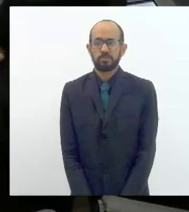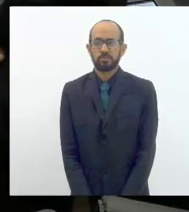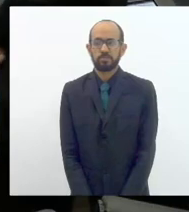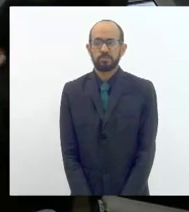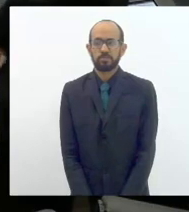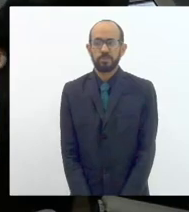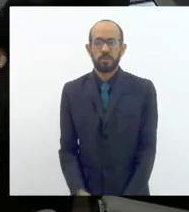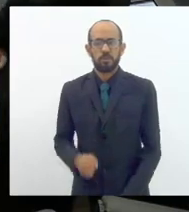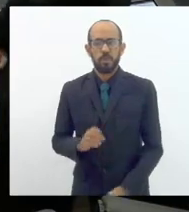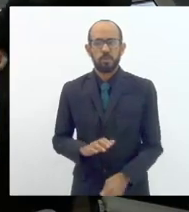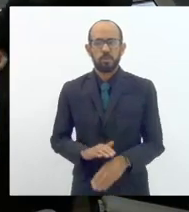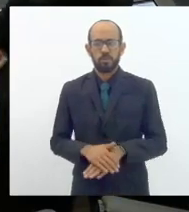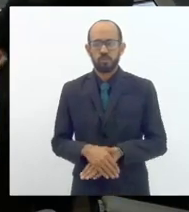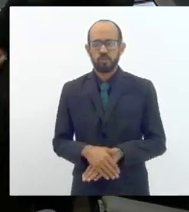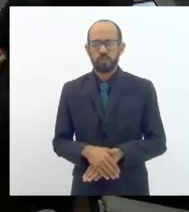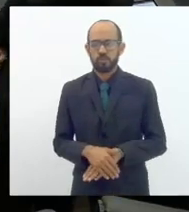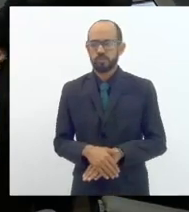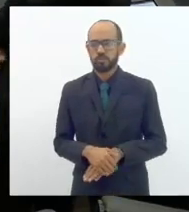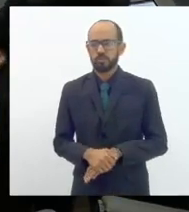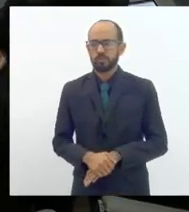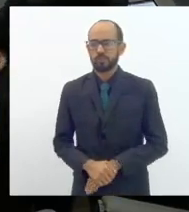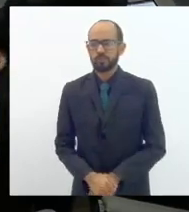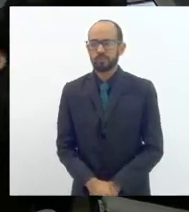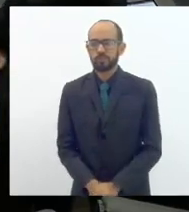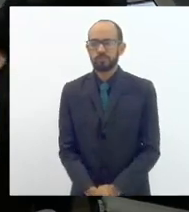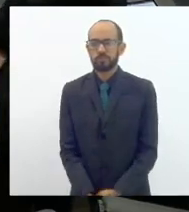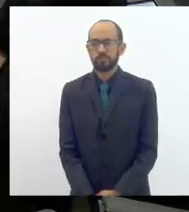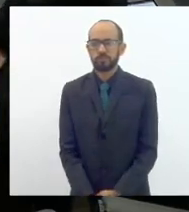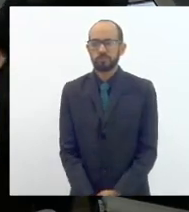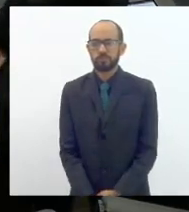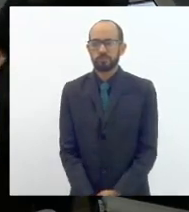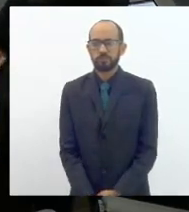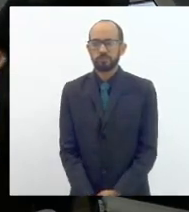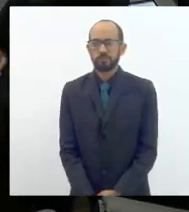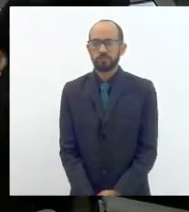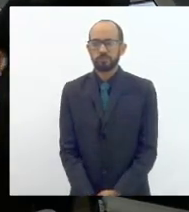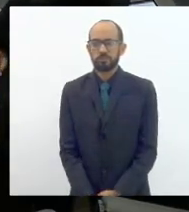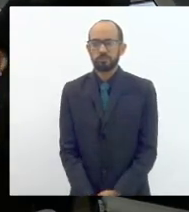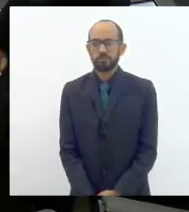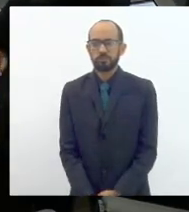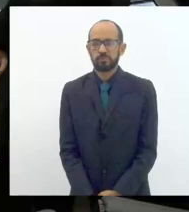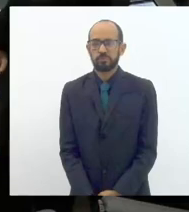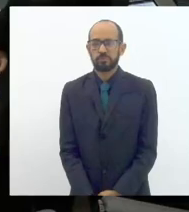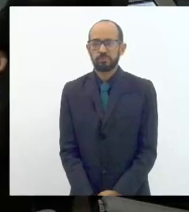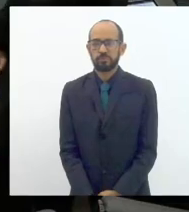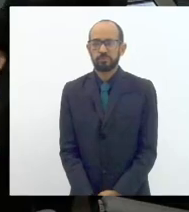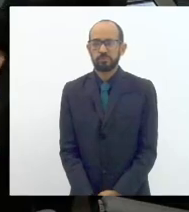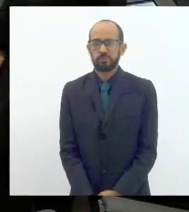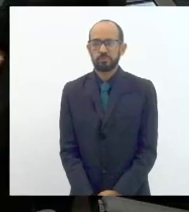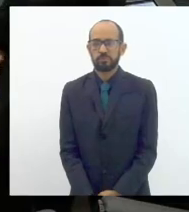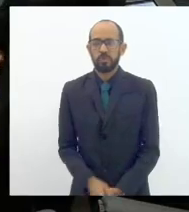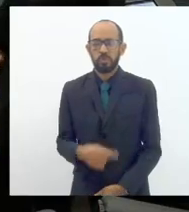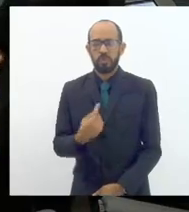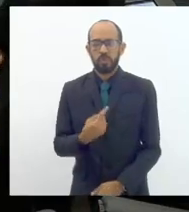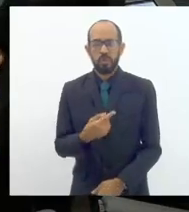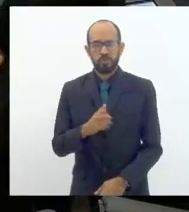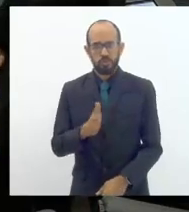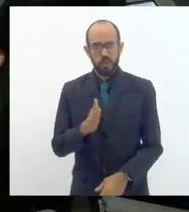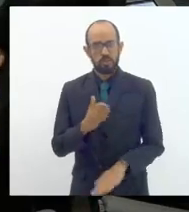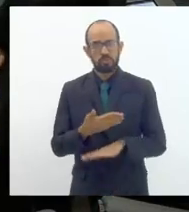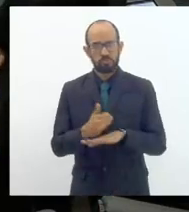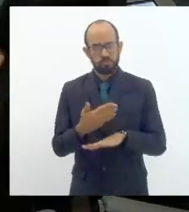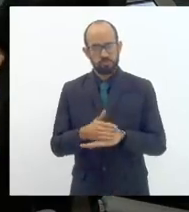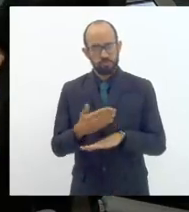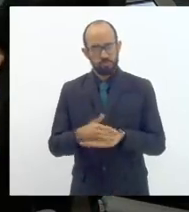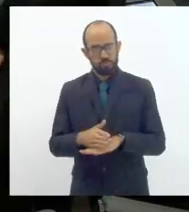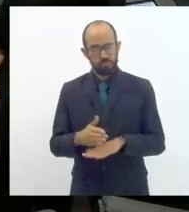Boa noite. Já é boa noite? Acho que já. Boa noite, 6h31. Ó, a gente já ensaiou, então vamos de novo, tá?